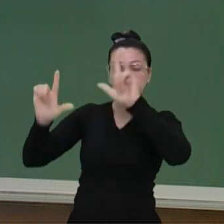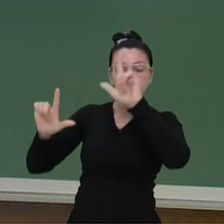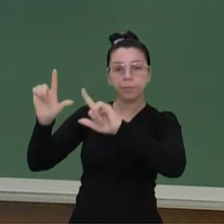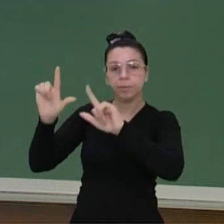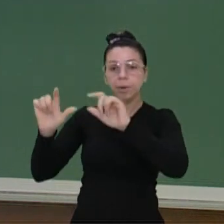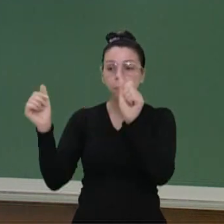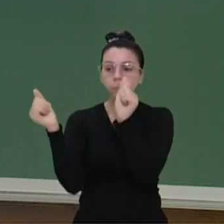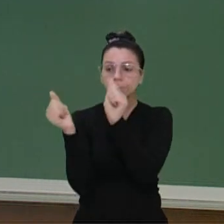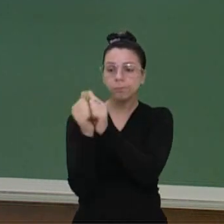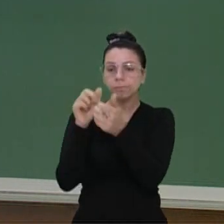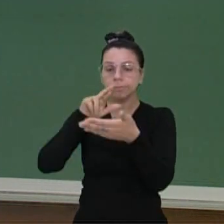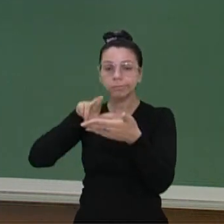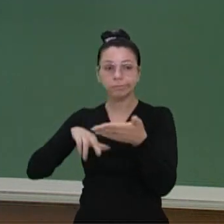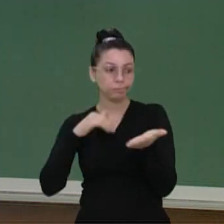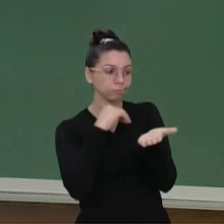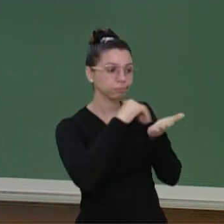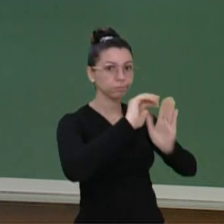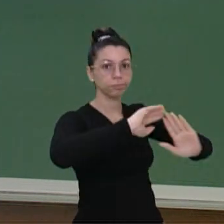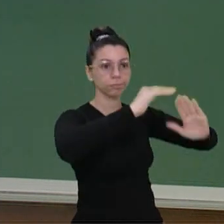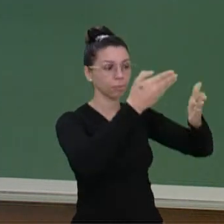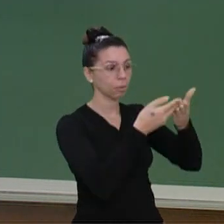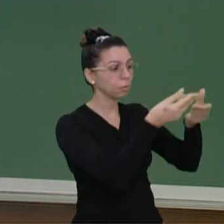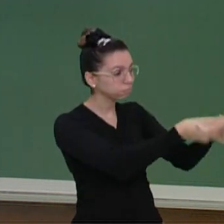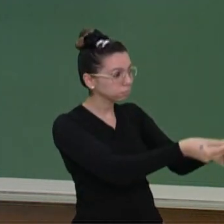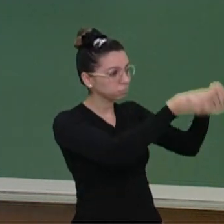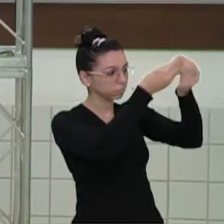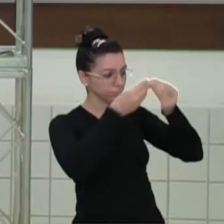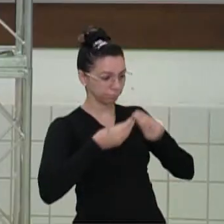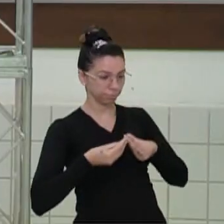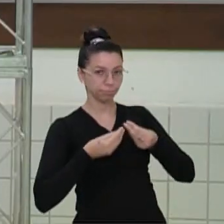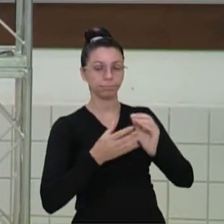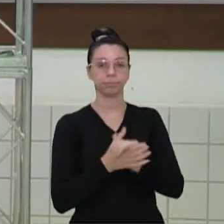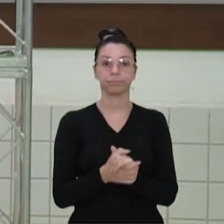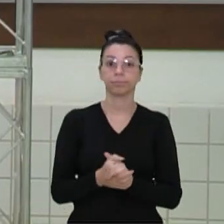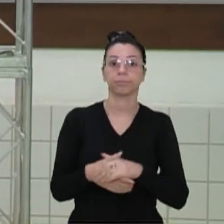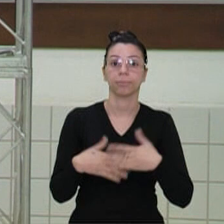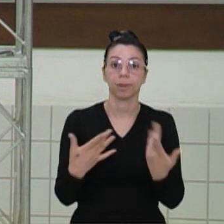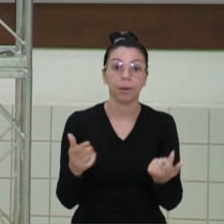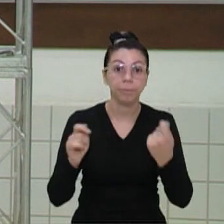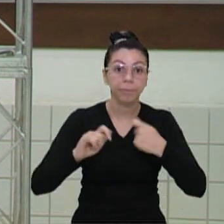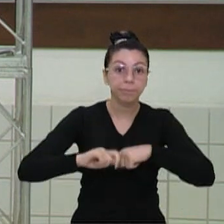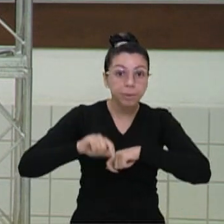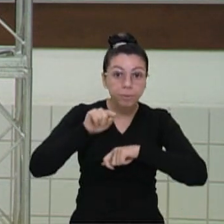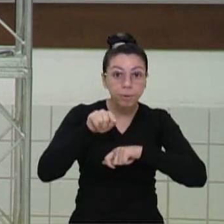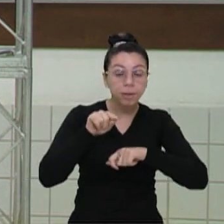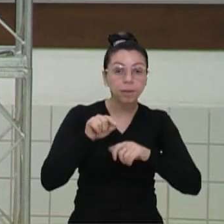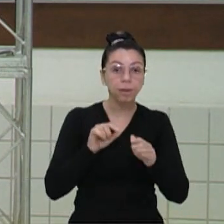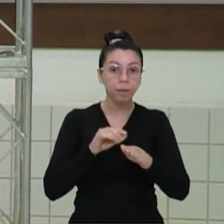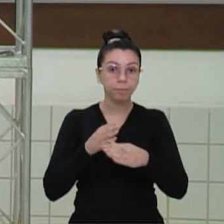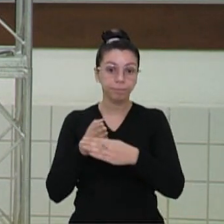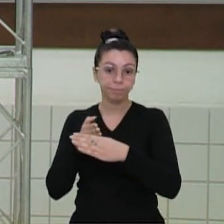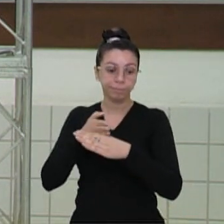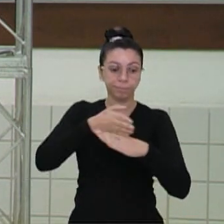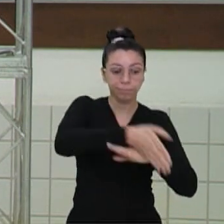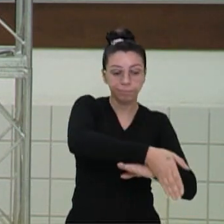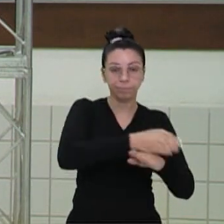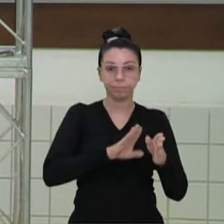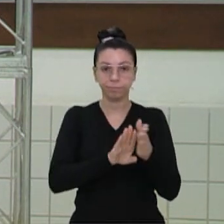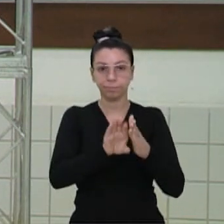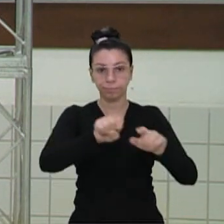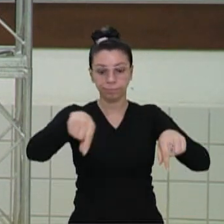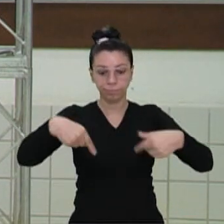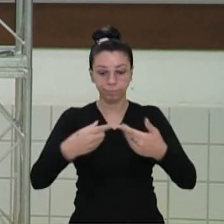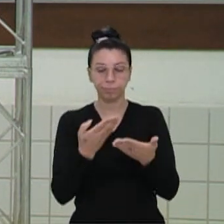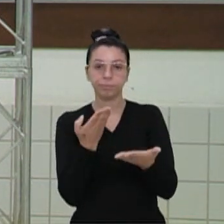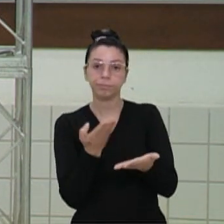professor, entre em contato com a sua escola para entregar as atividades. Se você está aqui pelo Classroom resolvendo, pelo